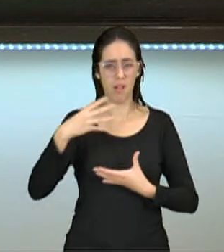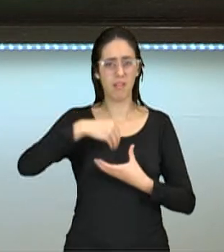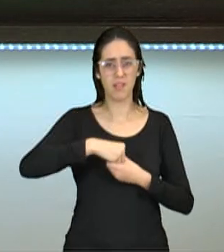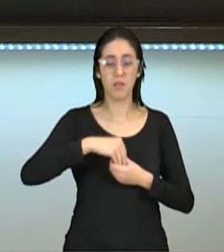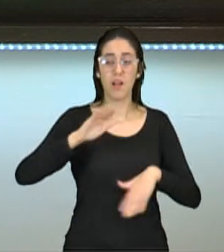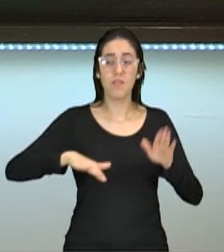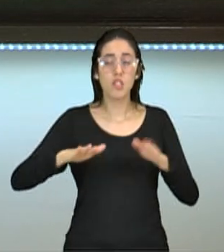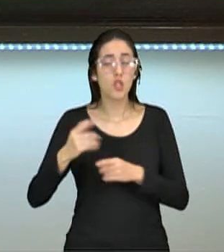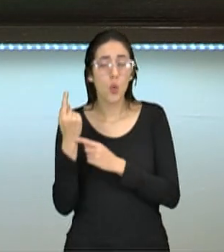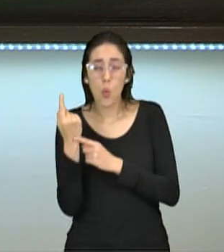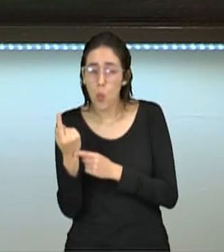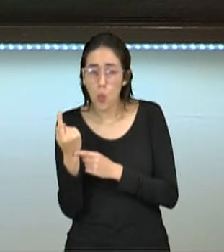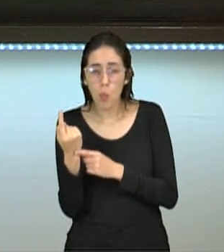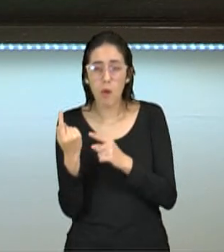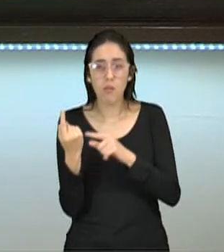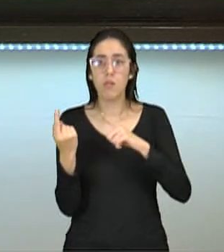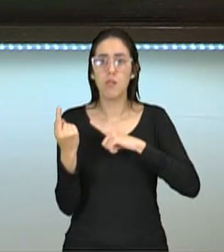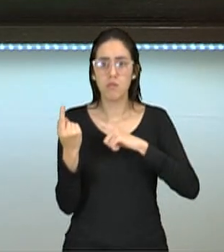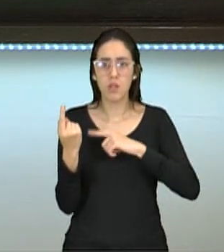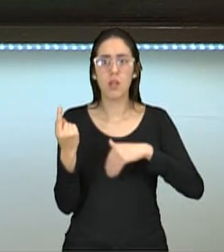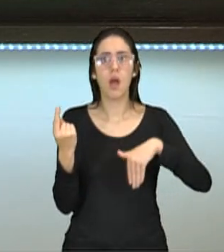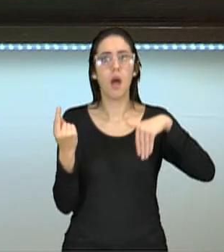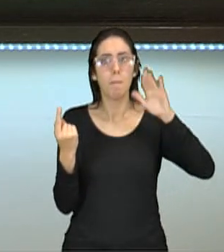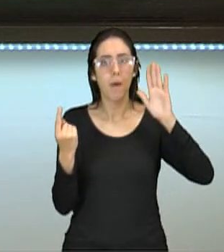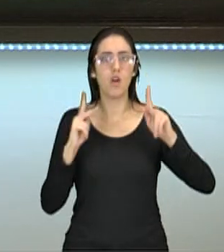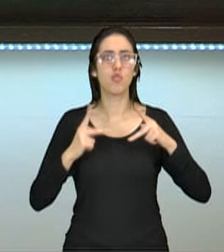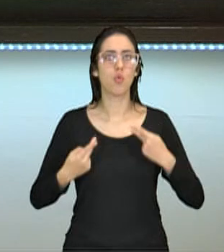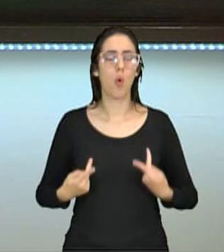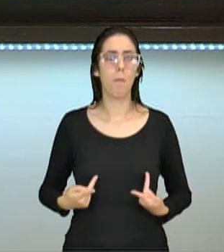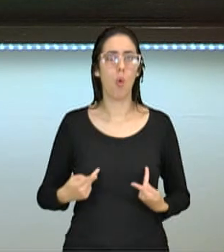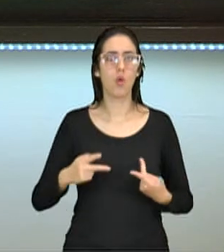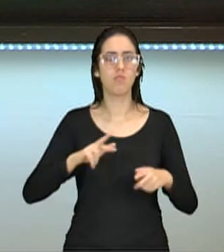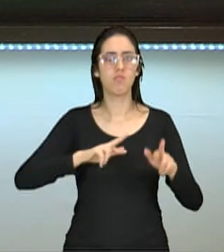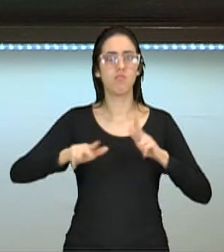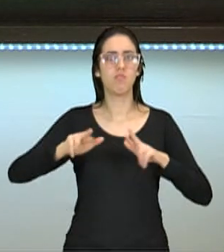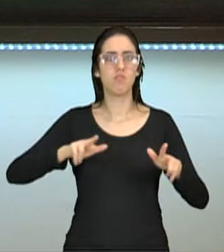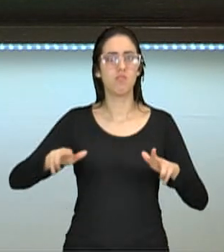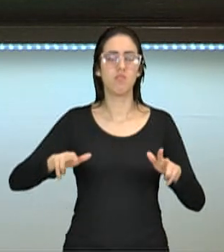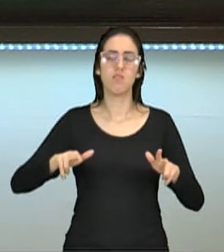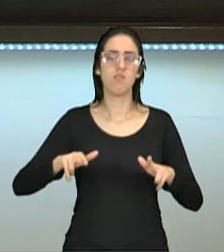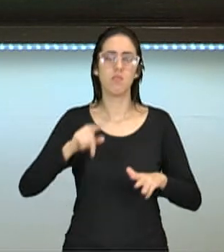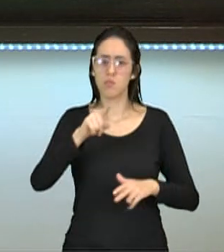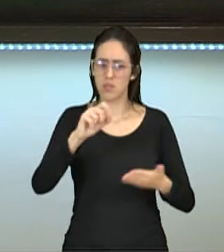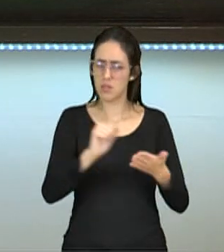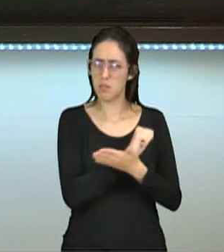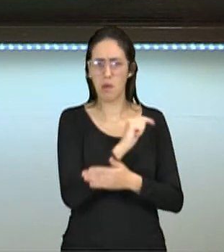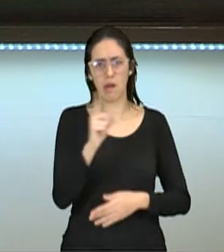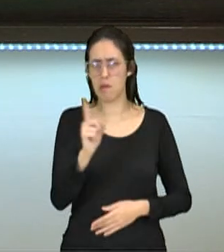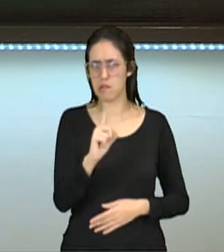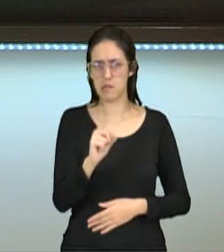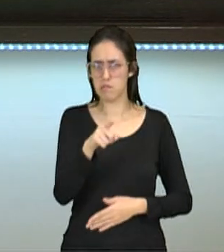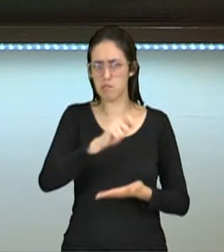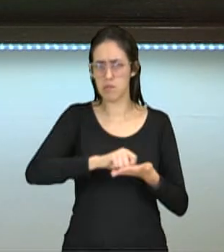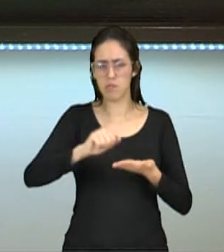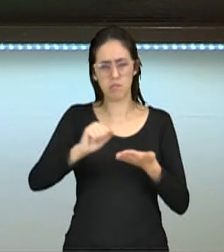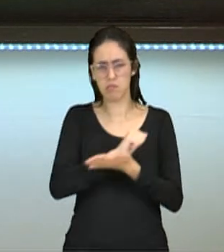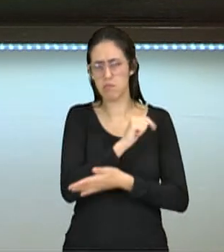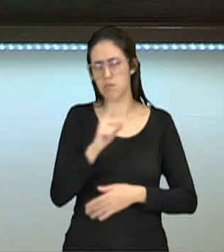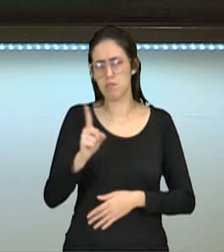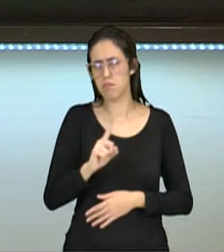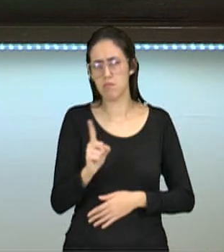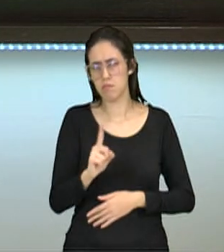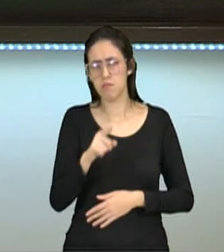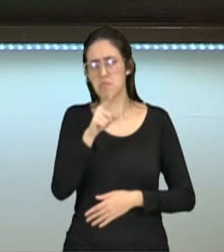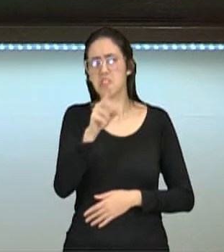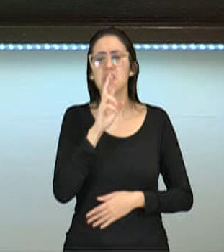uma glândula produz até mais do que um hormônio. Então não apaga nada do que você fez, tá? Se a sua resposta